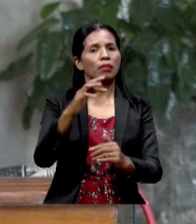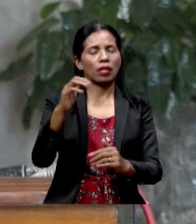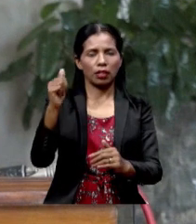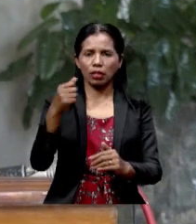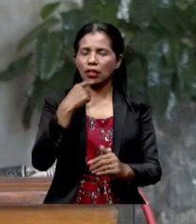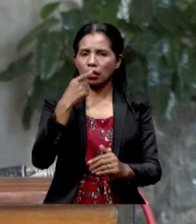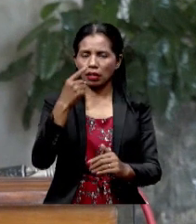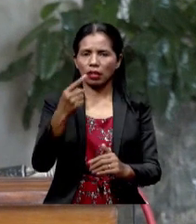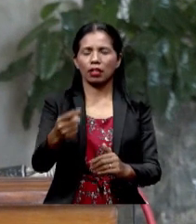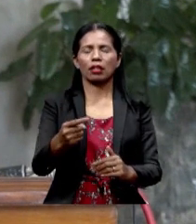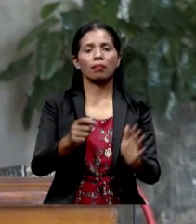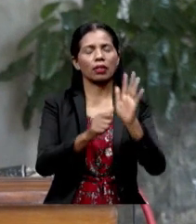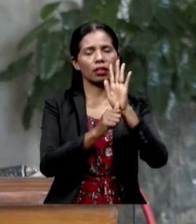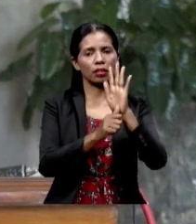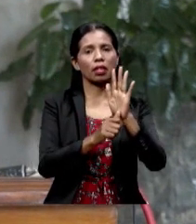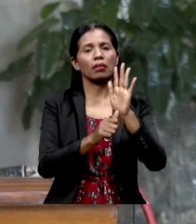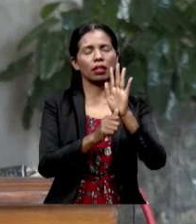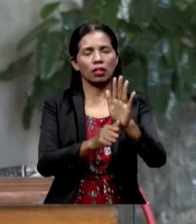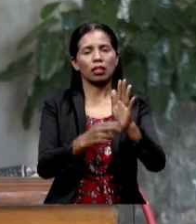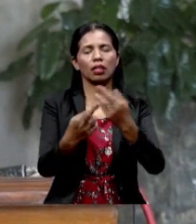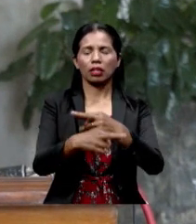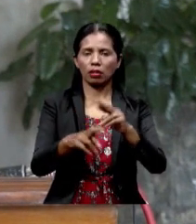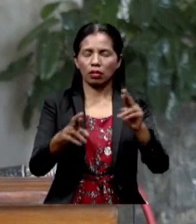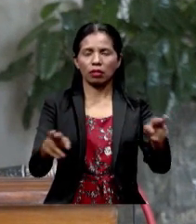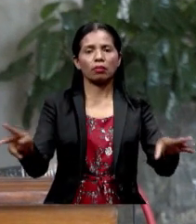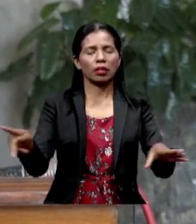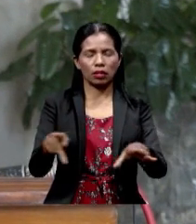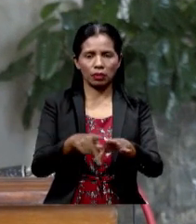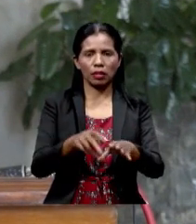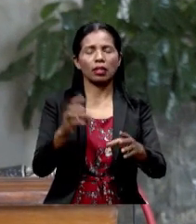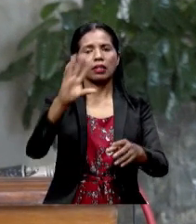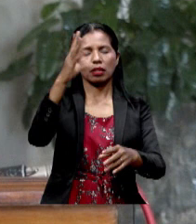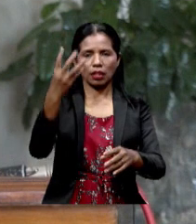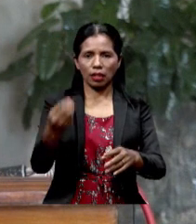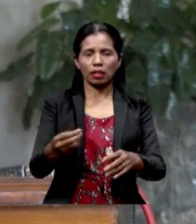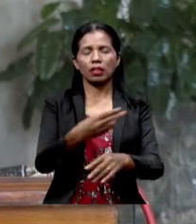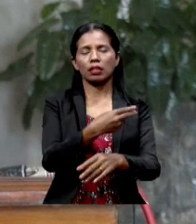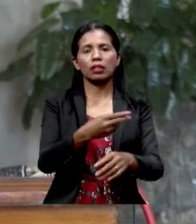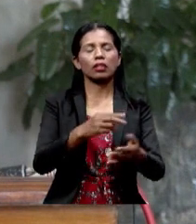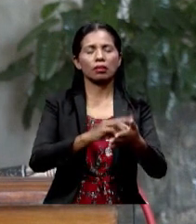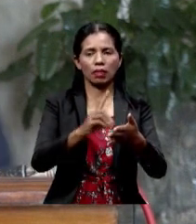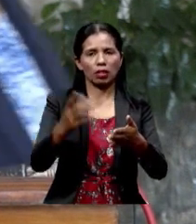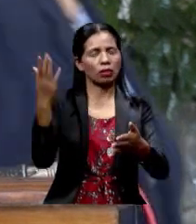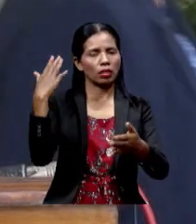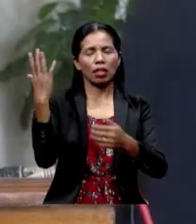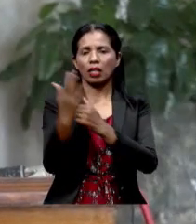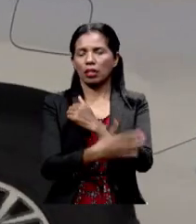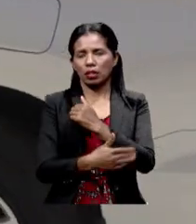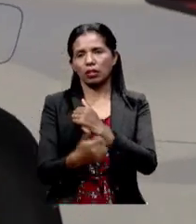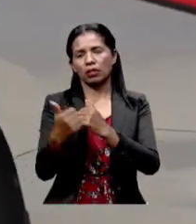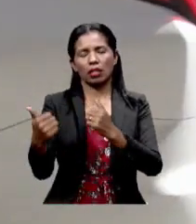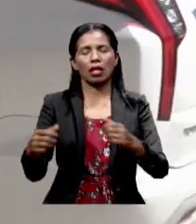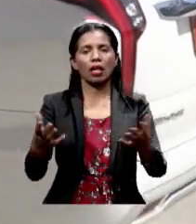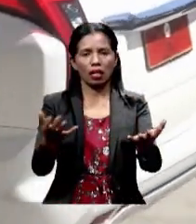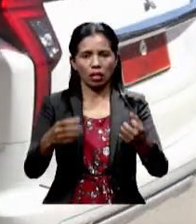Laimos apresenta resultado de participação e a Jakarta Semana Kotuk, ba chefe Estado, com a ba país Siranebe, hakara fo apoio